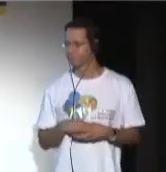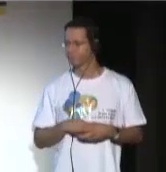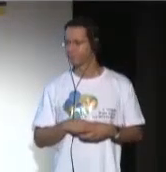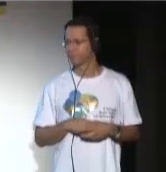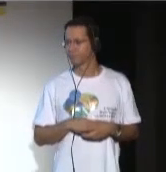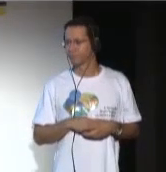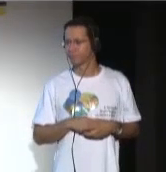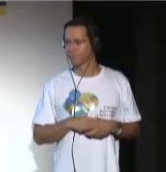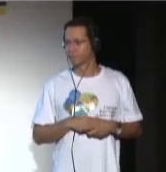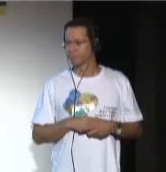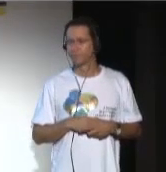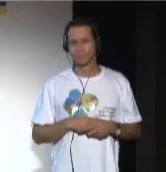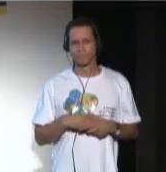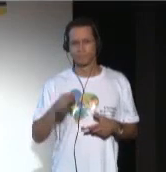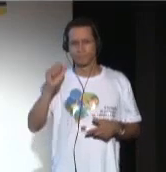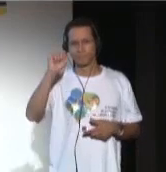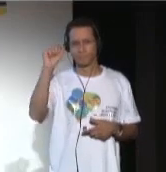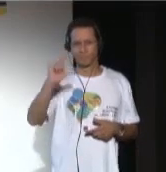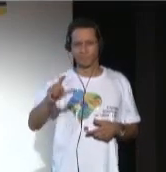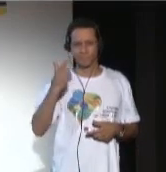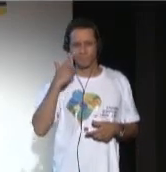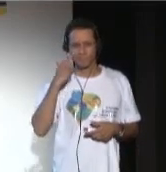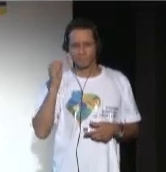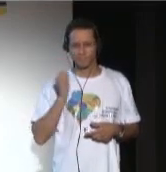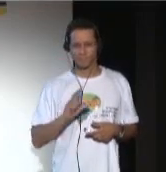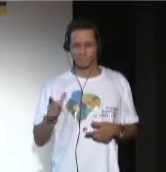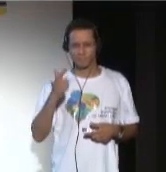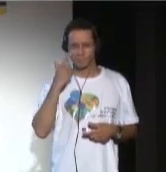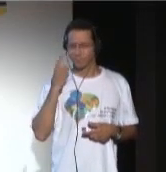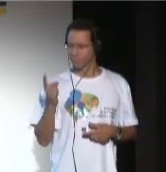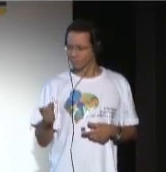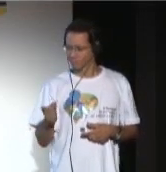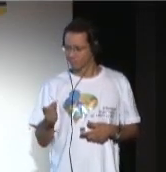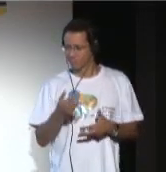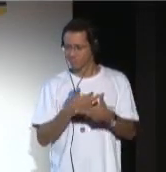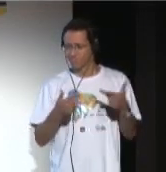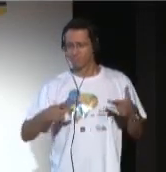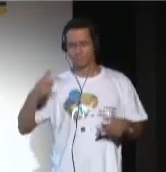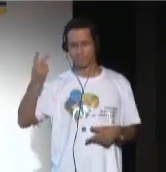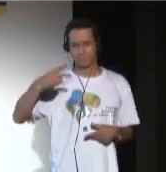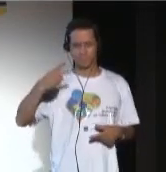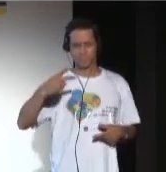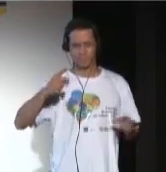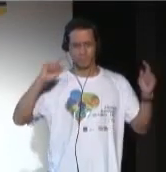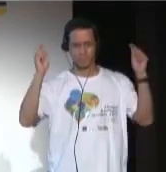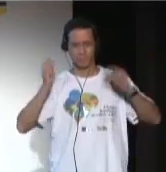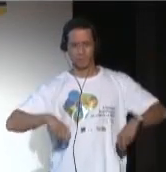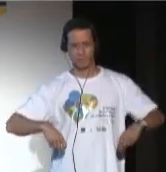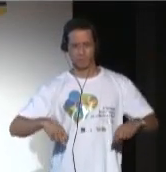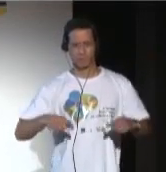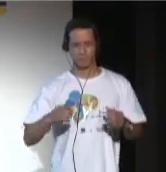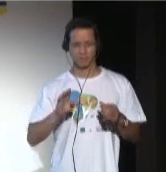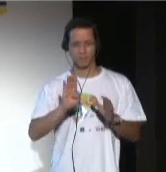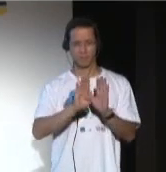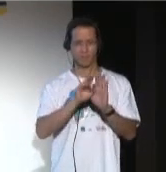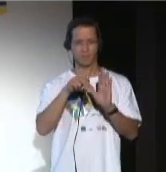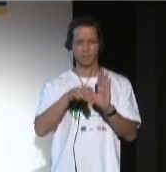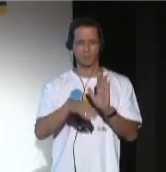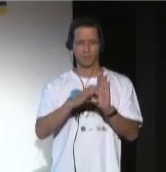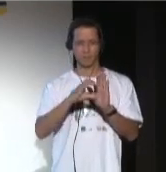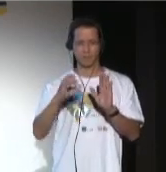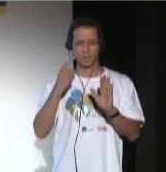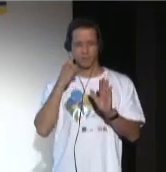Bom, eu destaquei essas palavras em azul. Essa é a segunda competência da Base Nacional, a